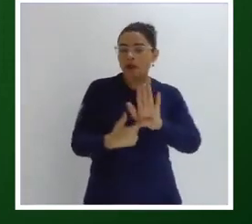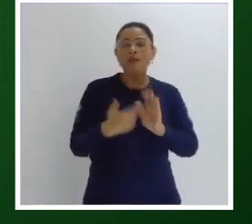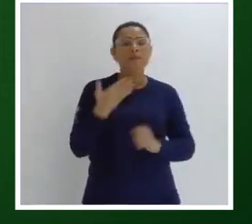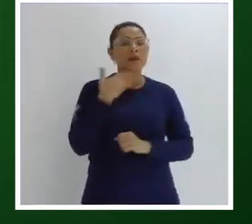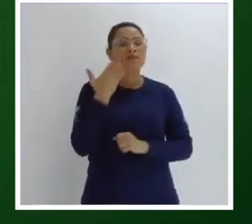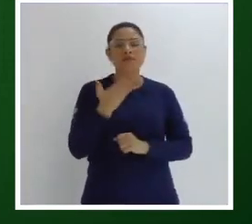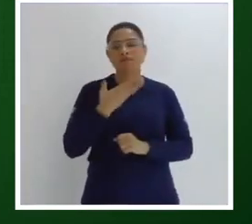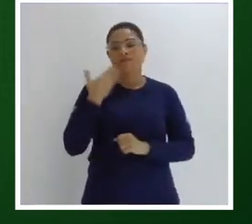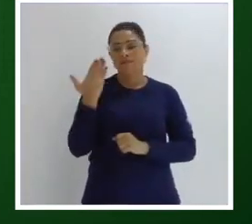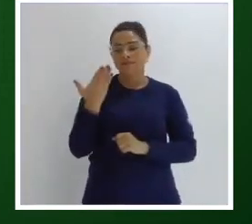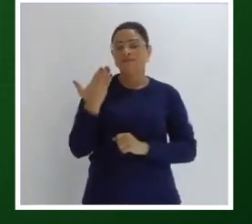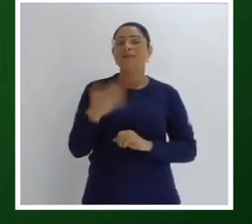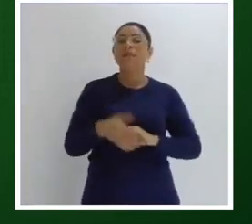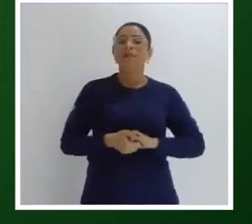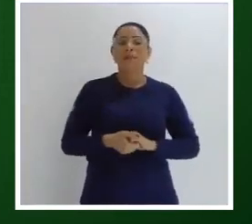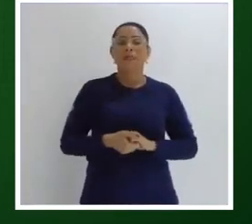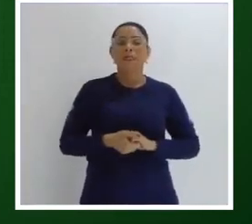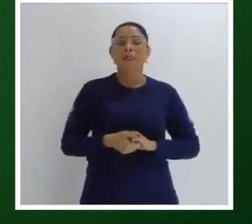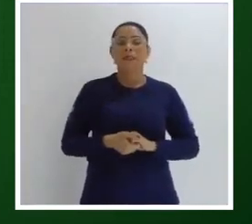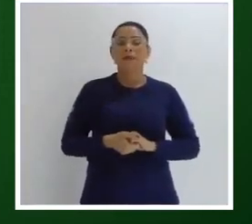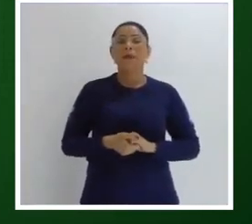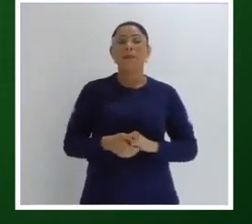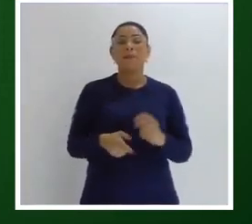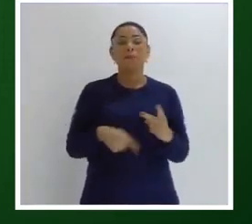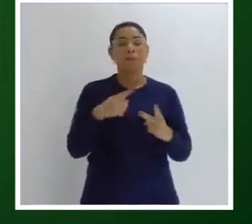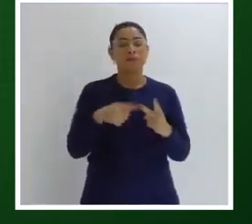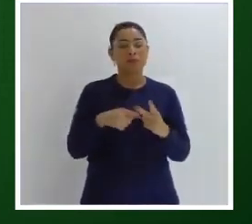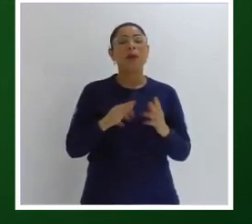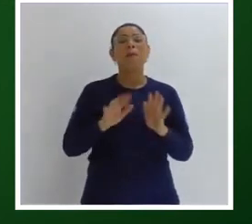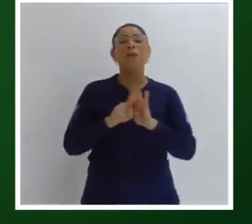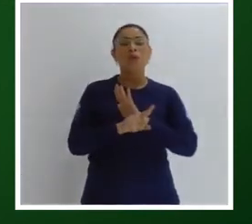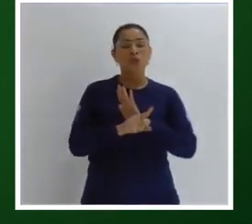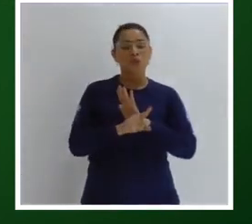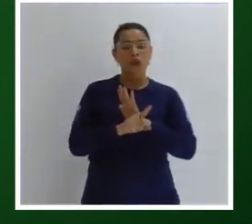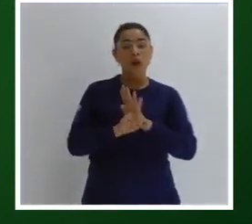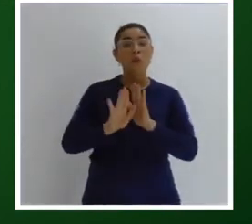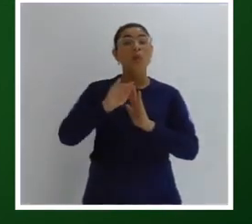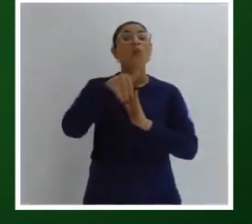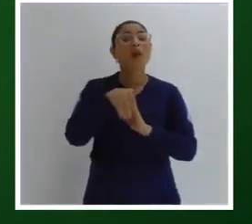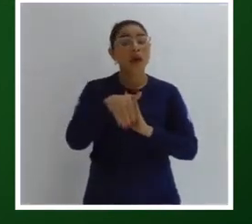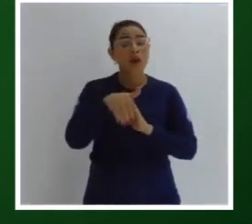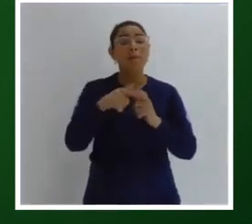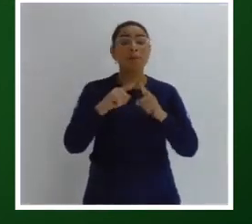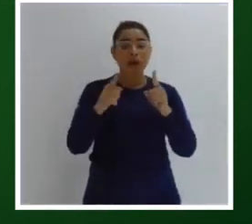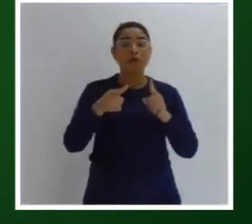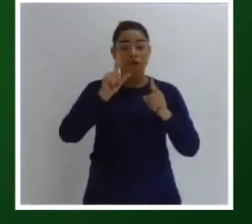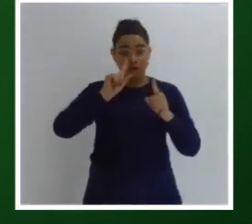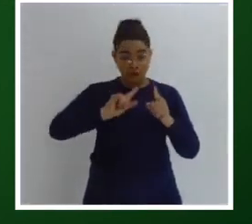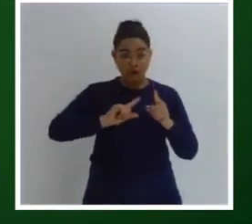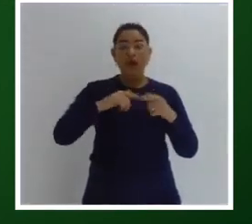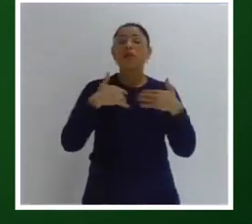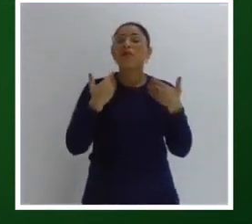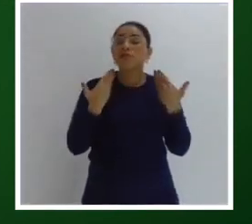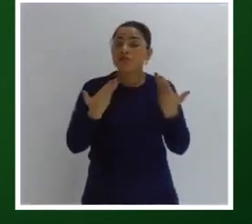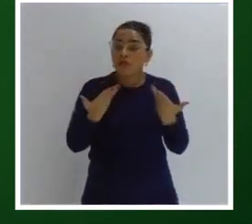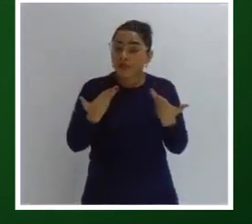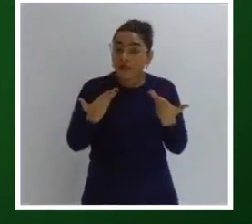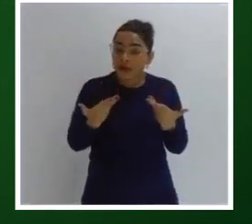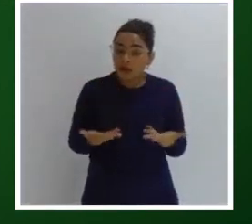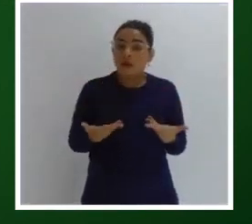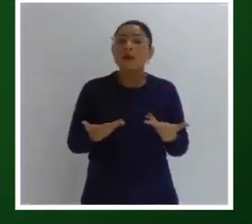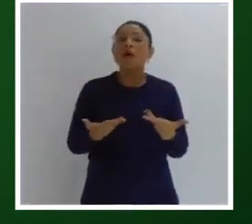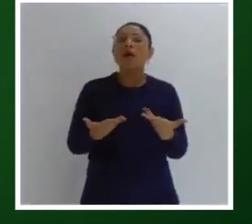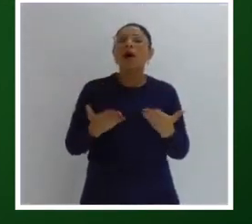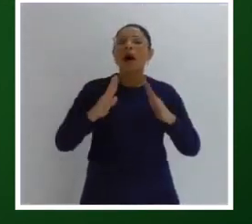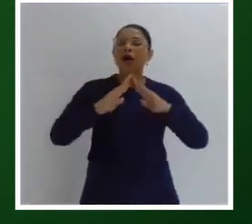bastante na questão anterior acho que eu pulei a questão que você falou sobre as